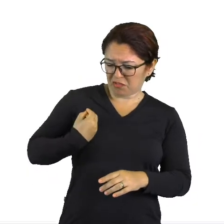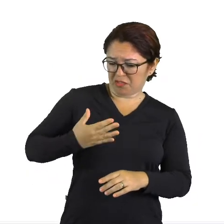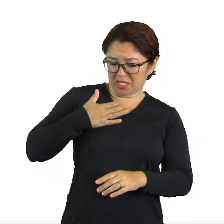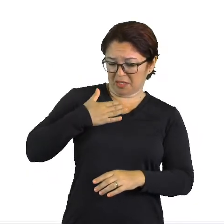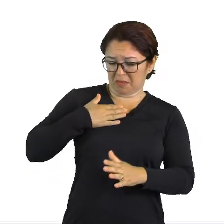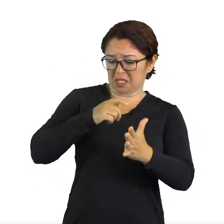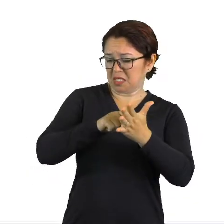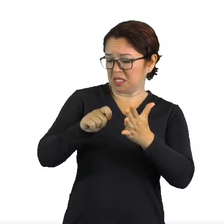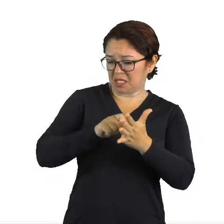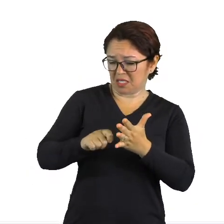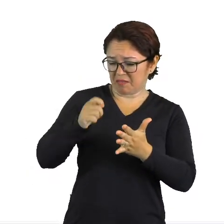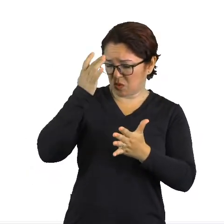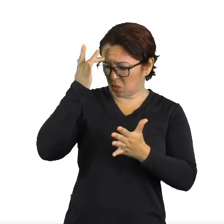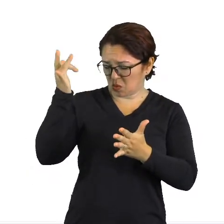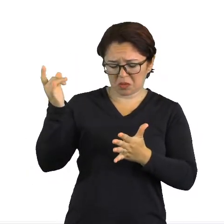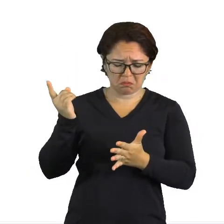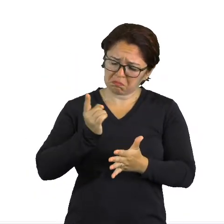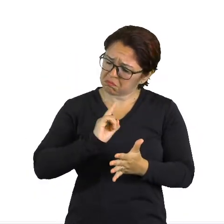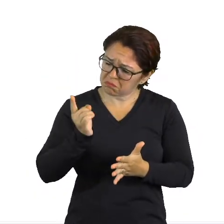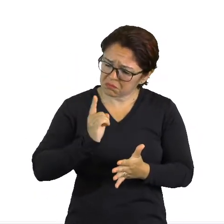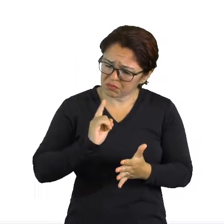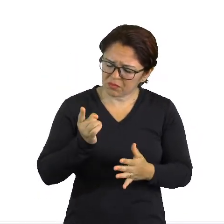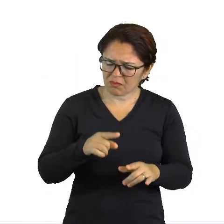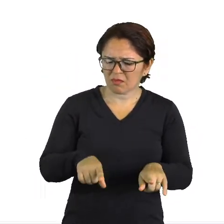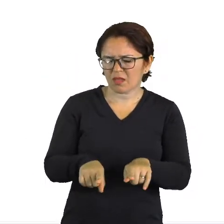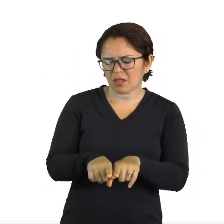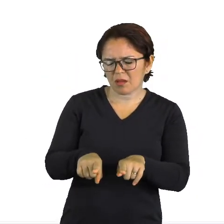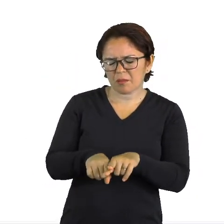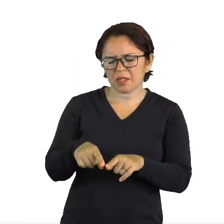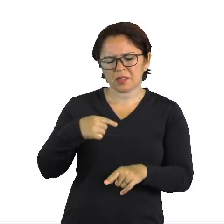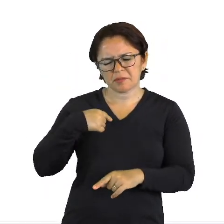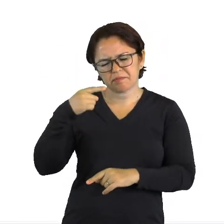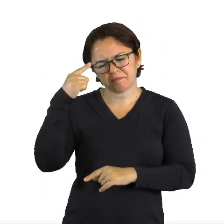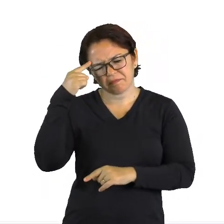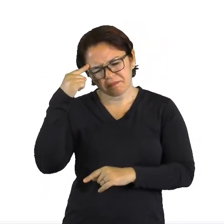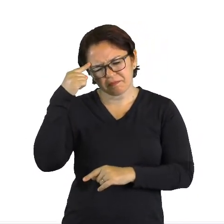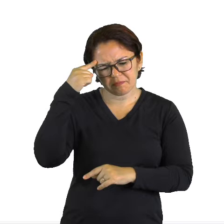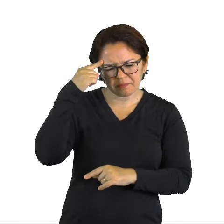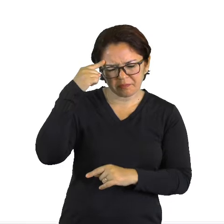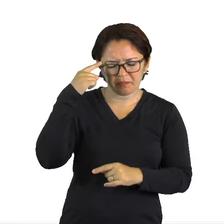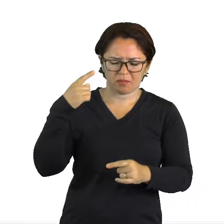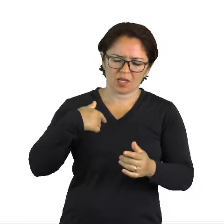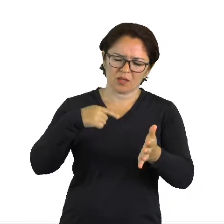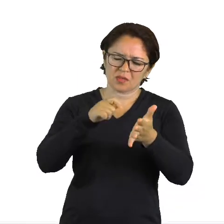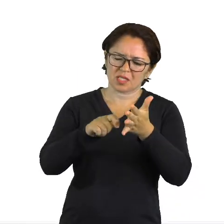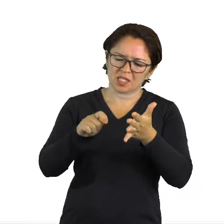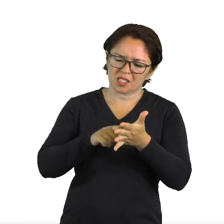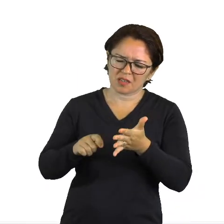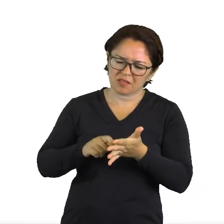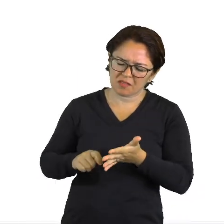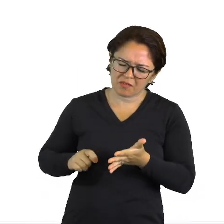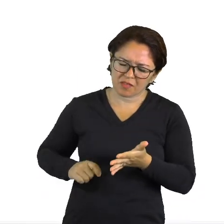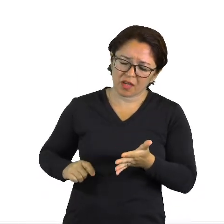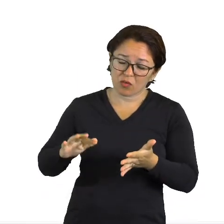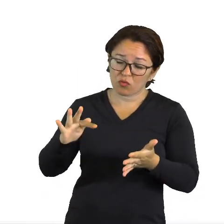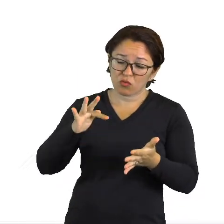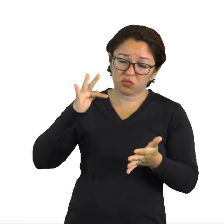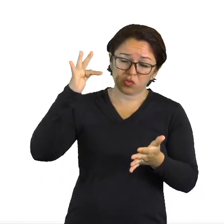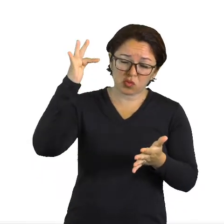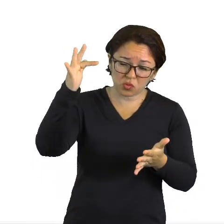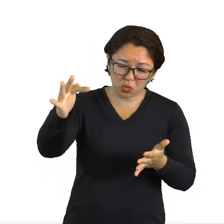antes, mas também porque acho que mais tarde ninguém se interessará. Nem mesmo eu,